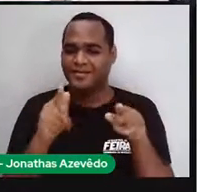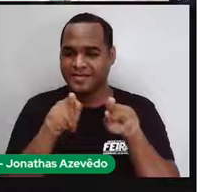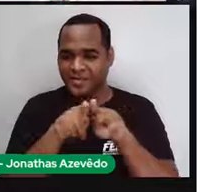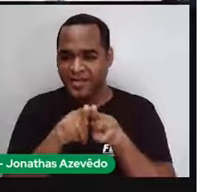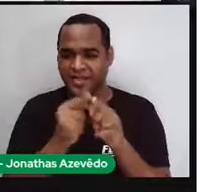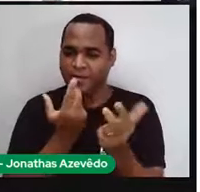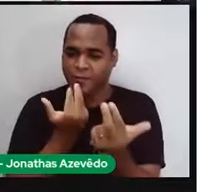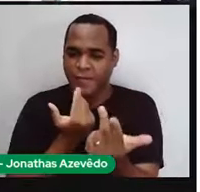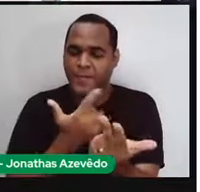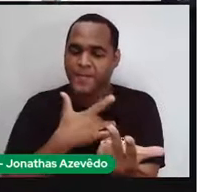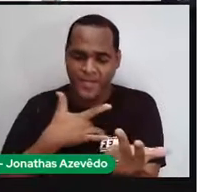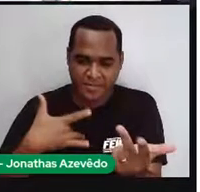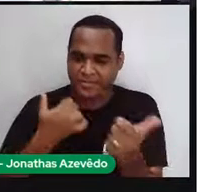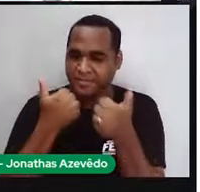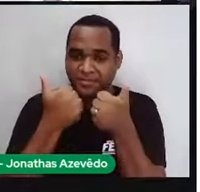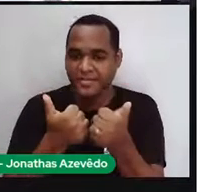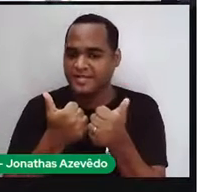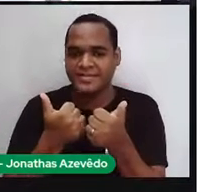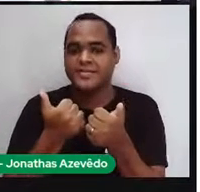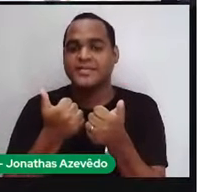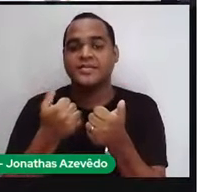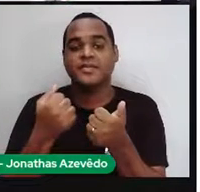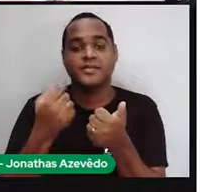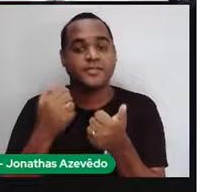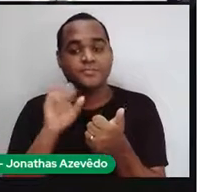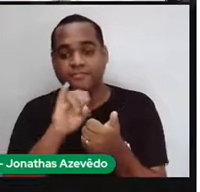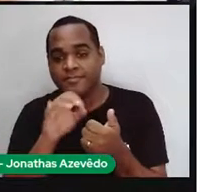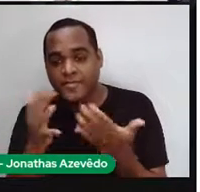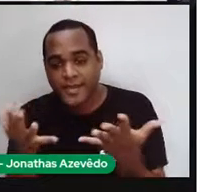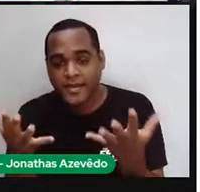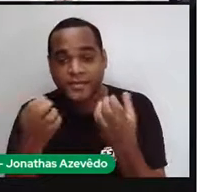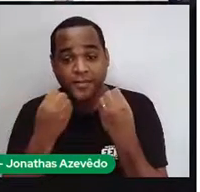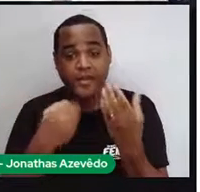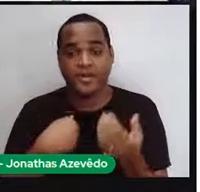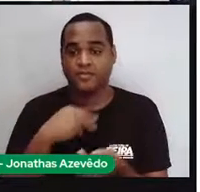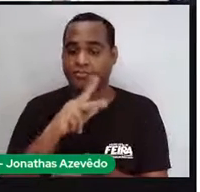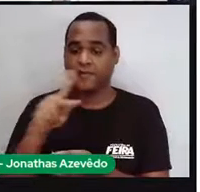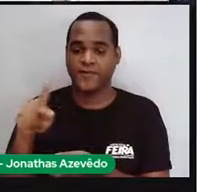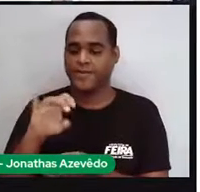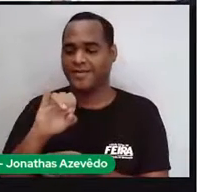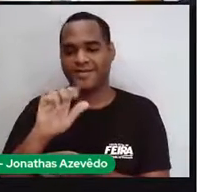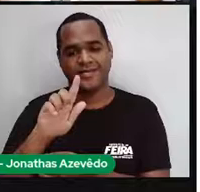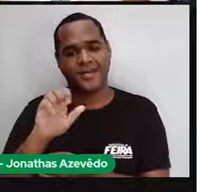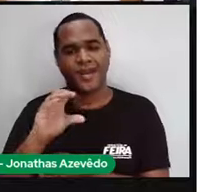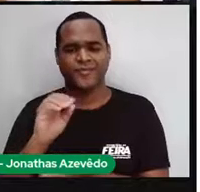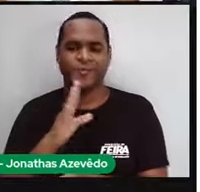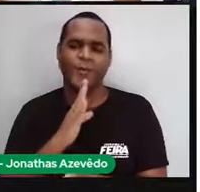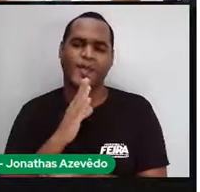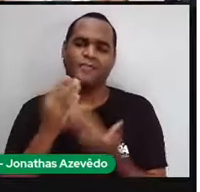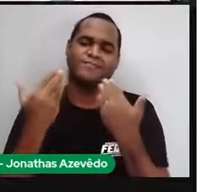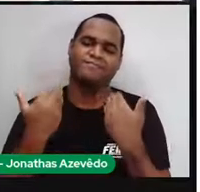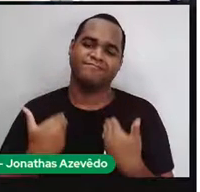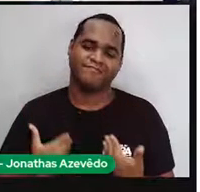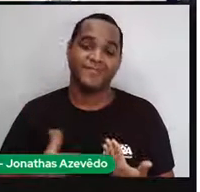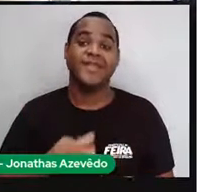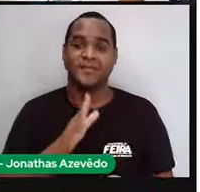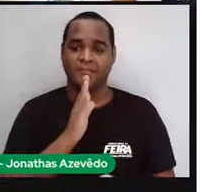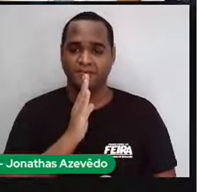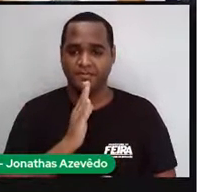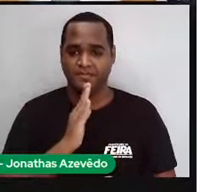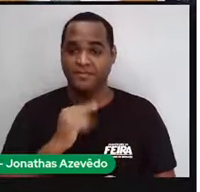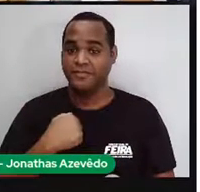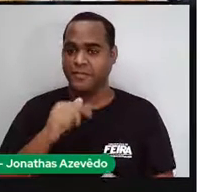bem com vocês também E aí bom eu sou professor Iago Ramos né você já deve me conhecer